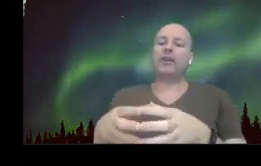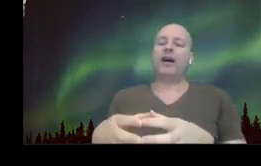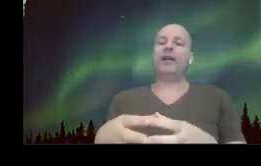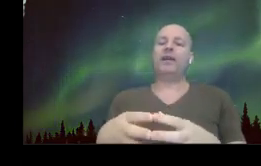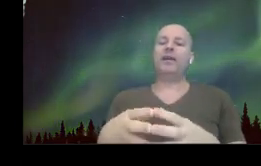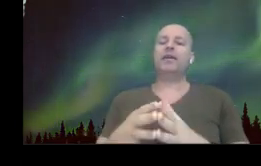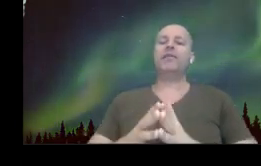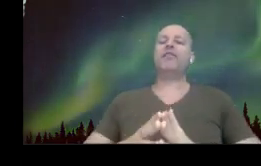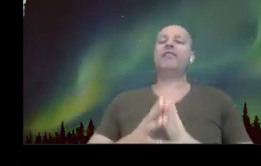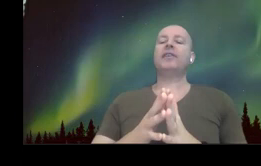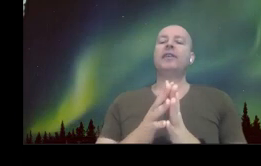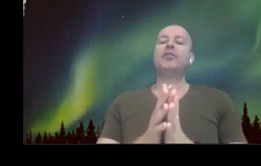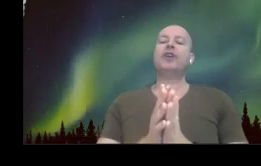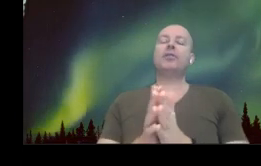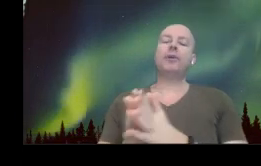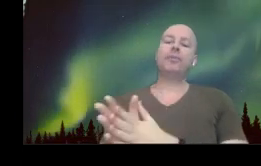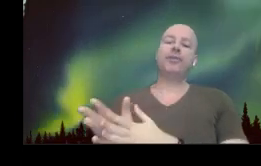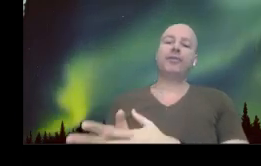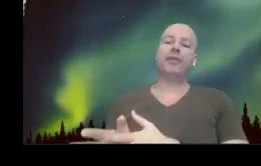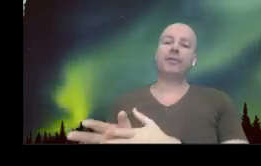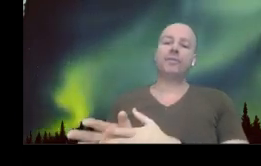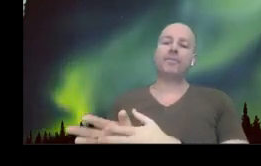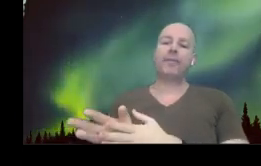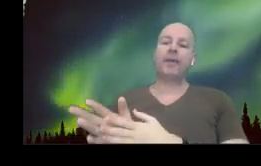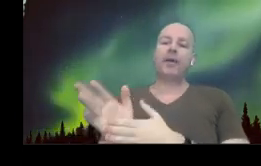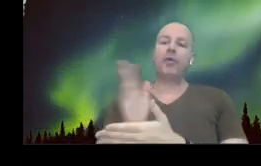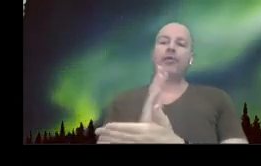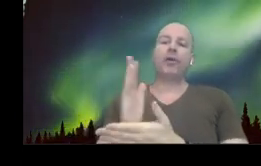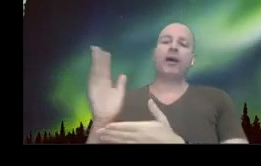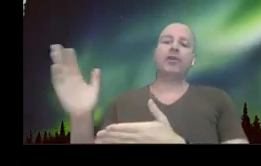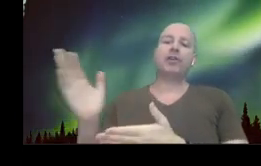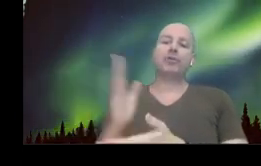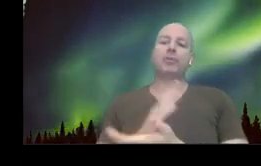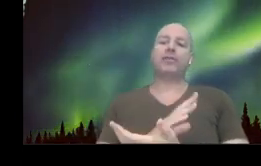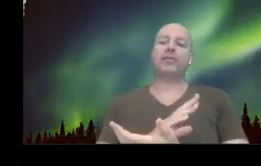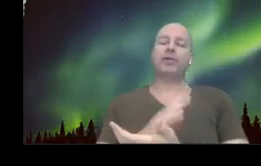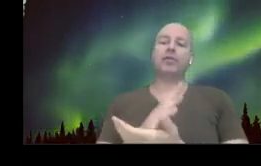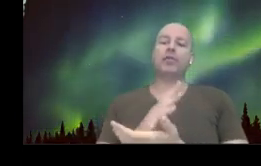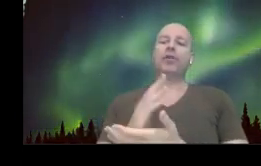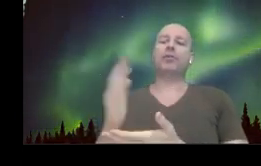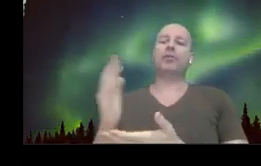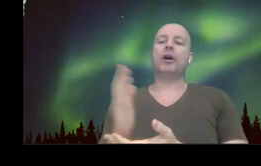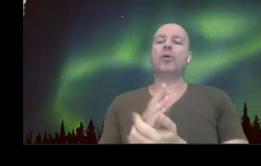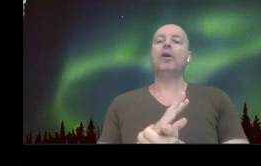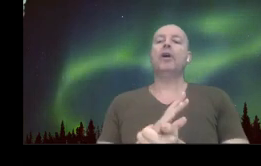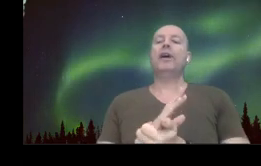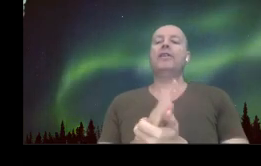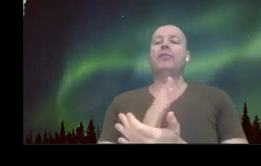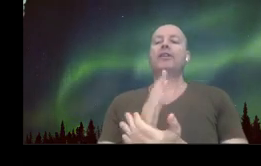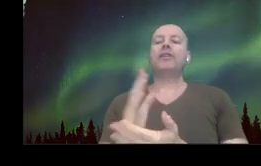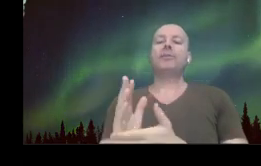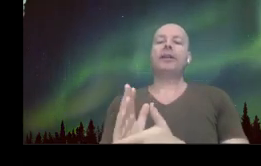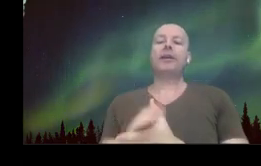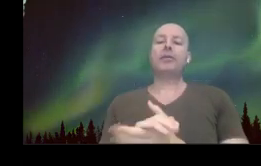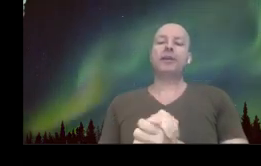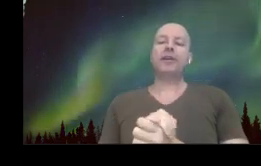percentual dessa área que vai ser deixado para preservação. Conforme a região do Brasil, conforme o local, ele